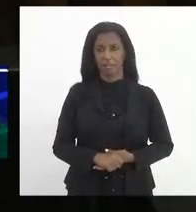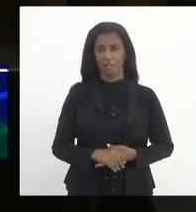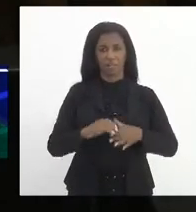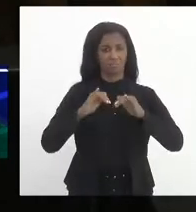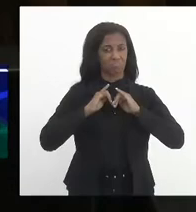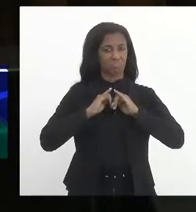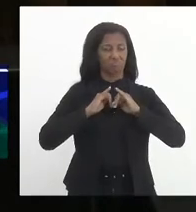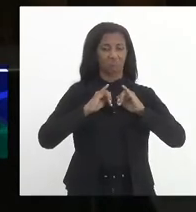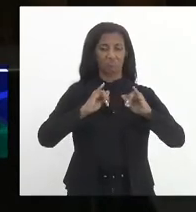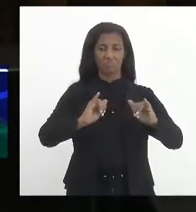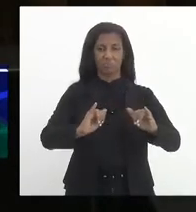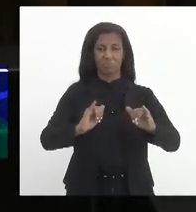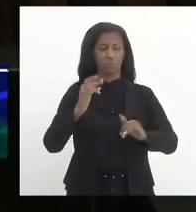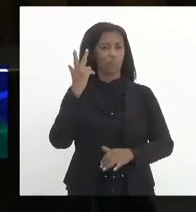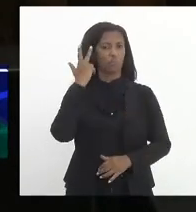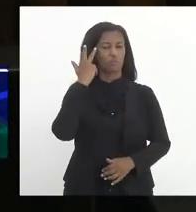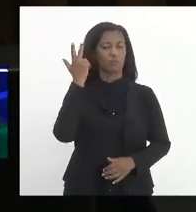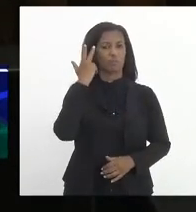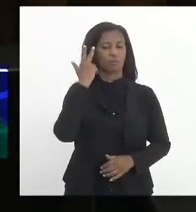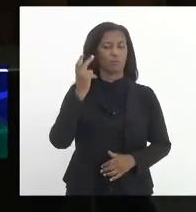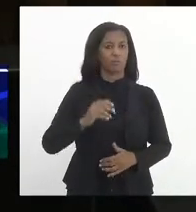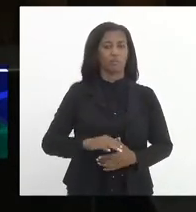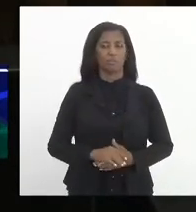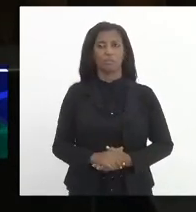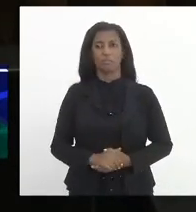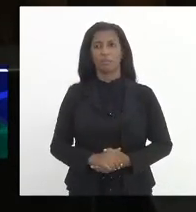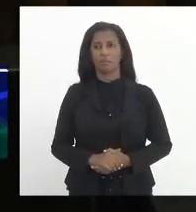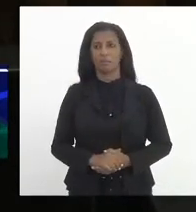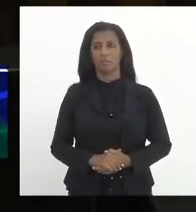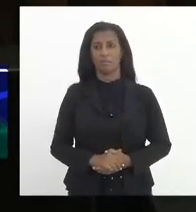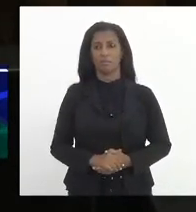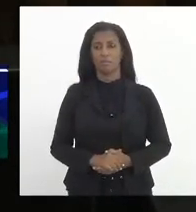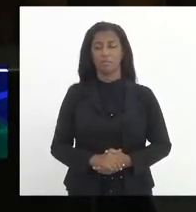absolutamente normal ocorre